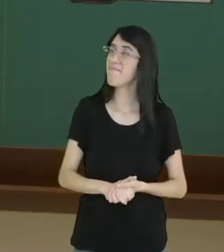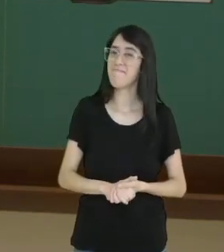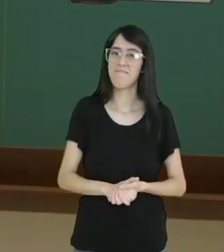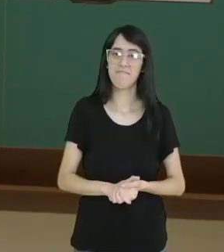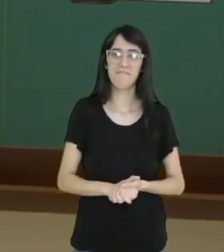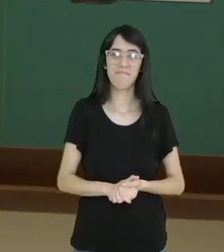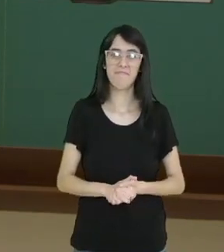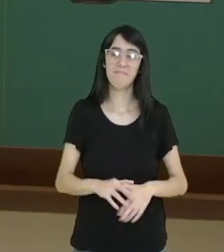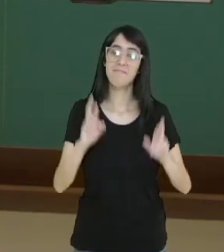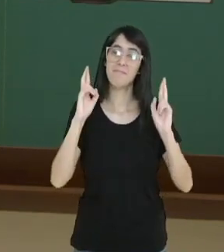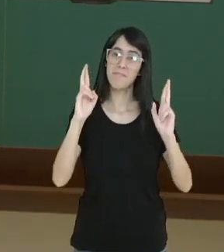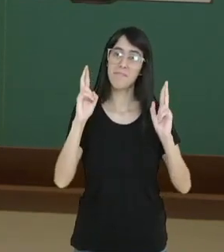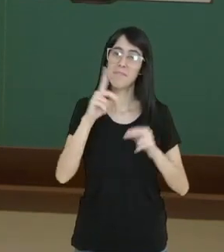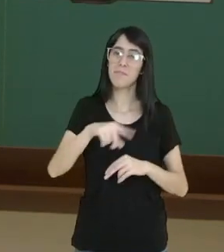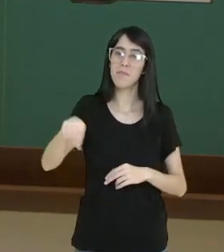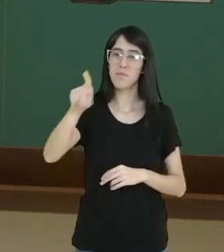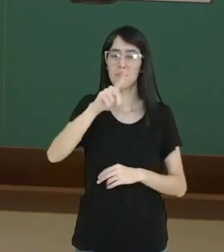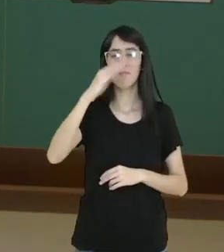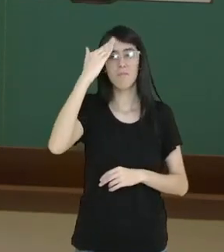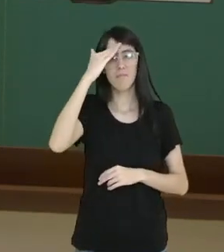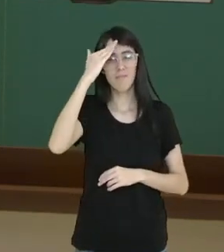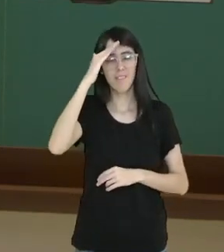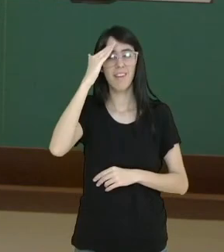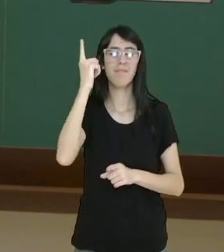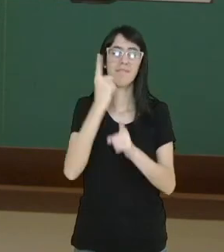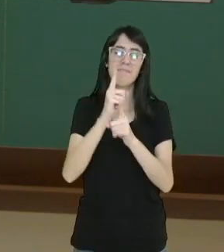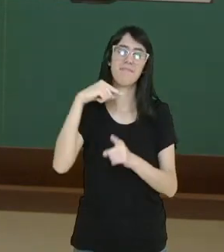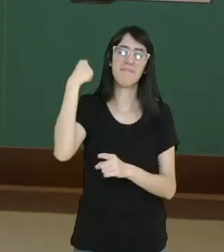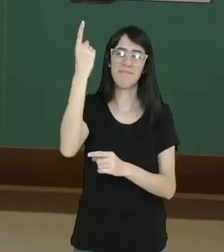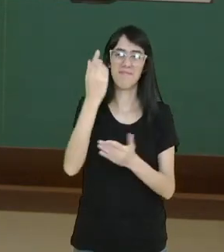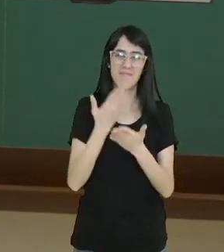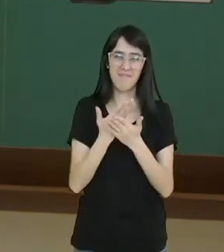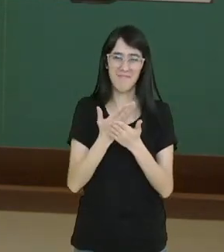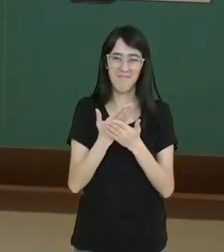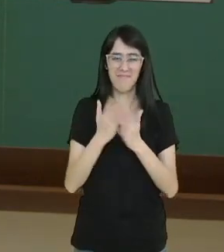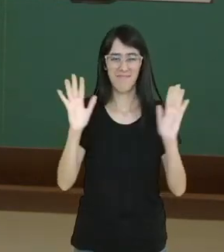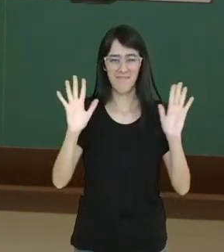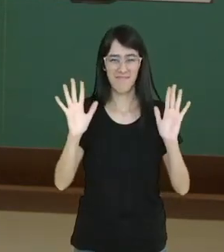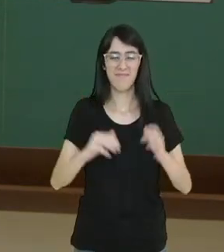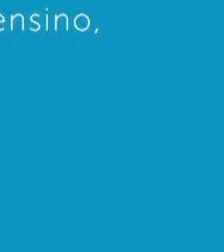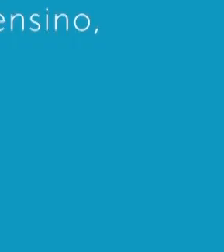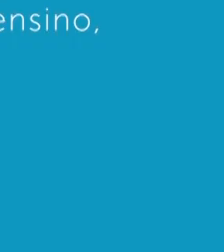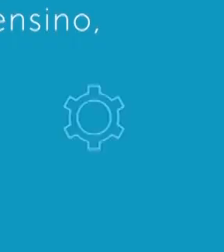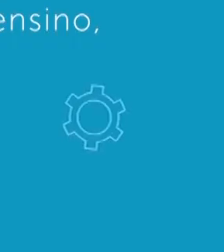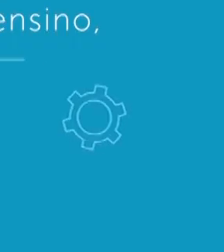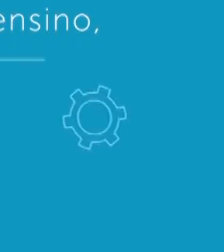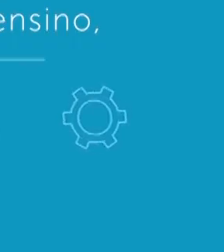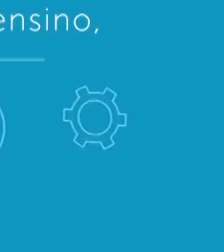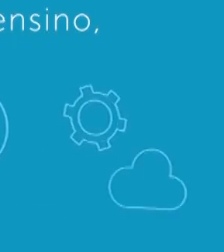ok? Espero que vocês tenham entendido e a gente se vê na próxima aula, tá bom? Até mais!